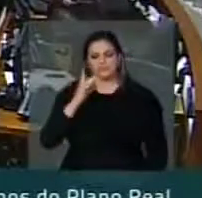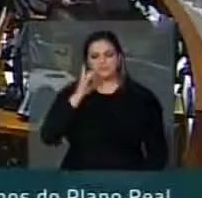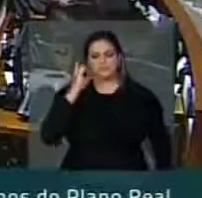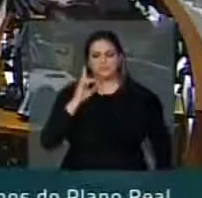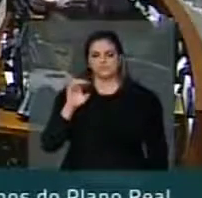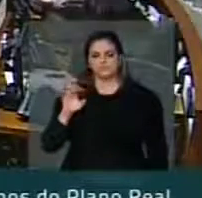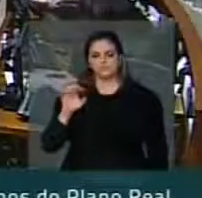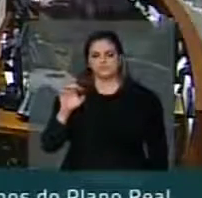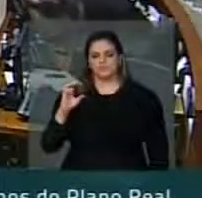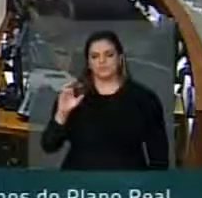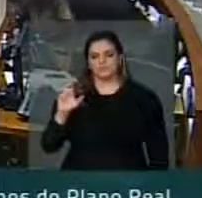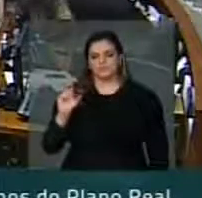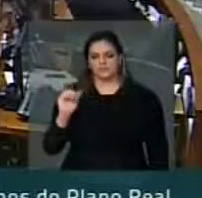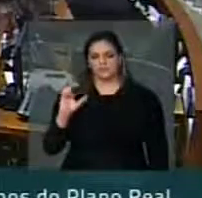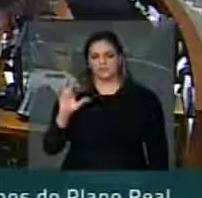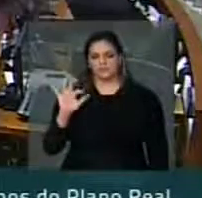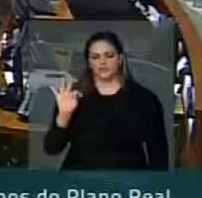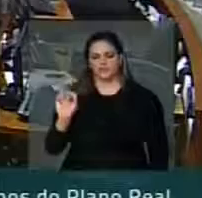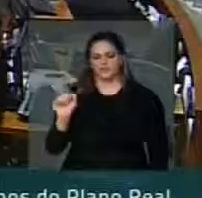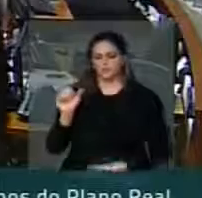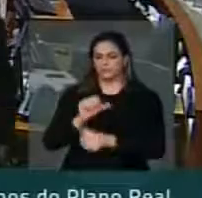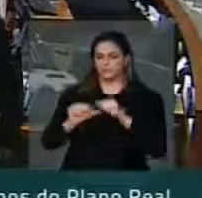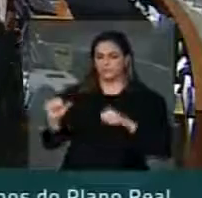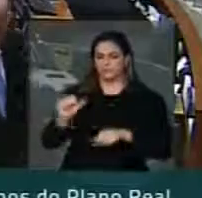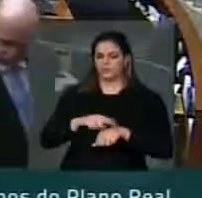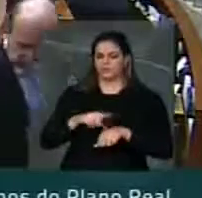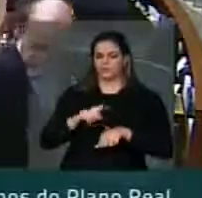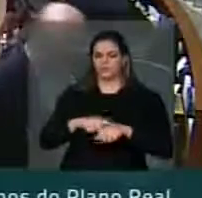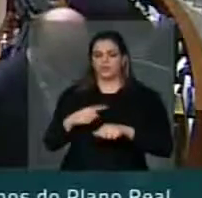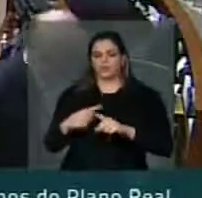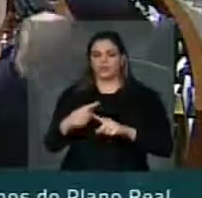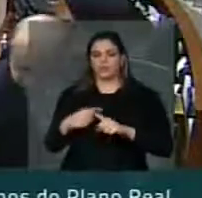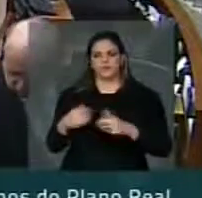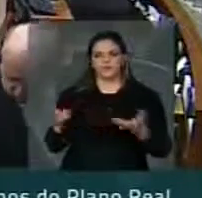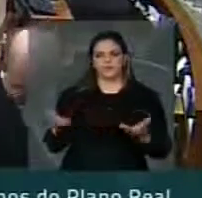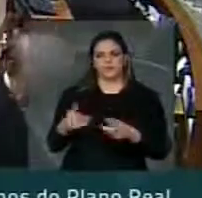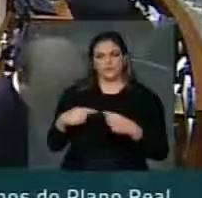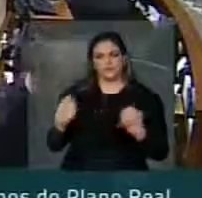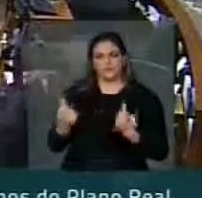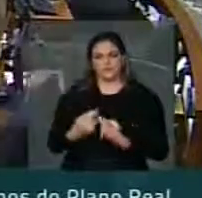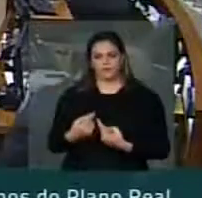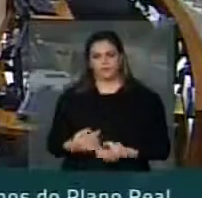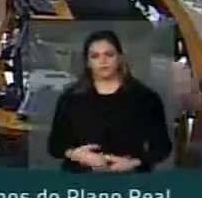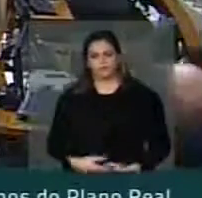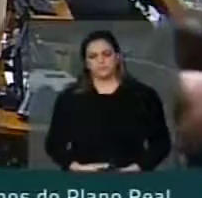a sua vez, tendo em vista a reunião do Colégio de Líderes que está acontecendo neste momento.